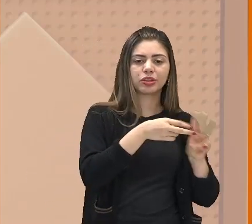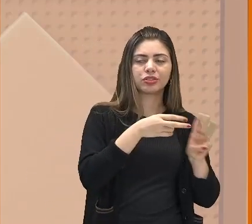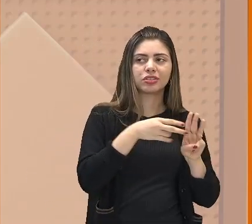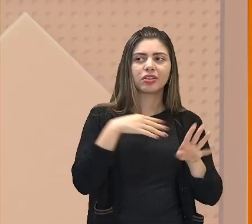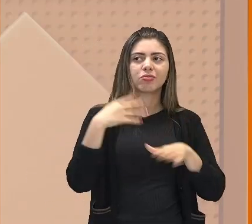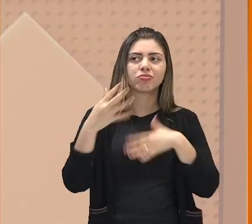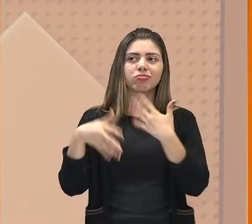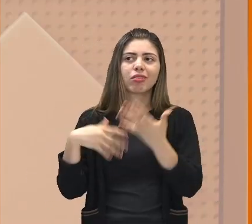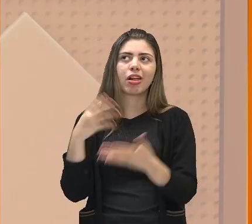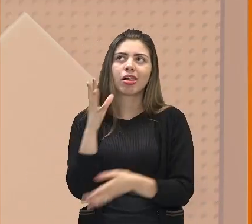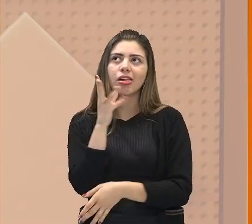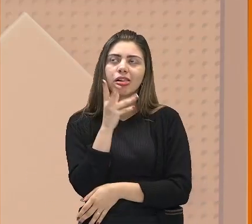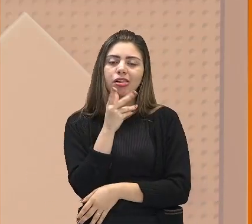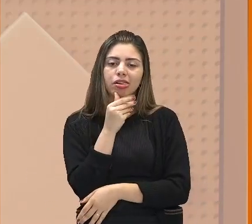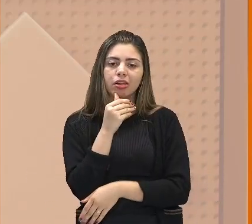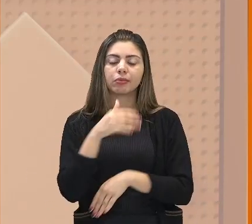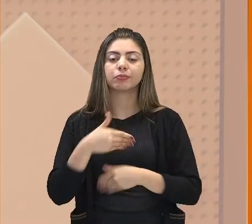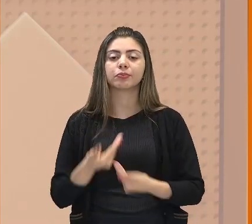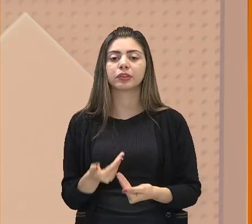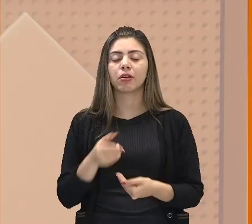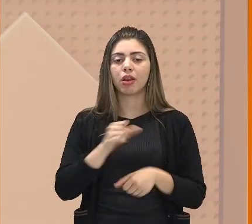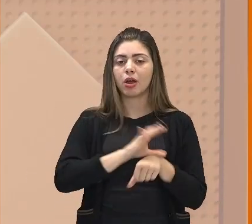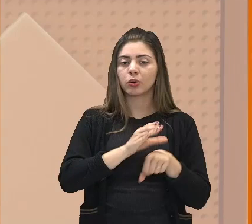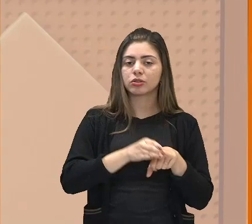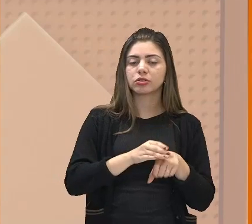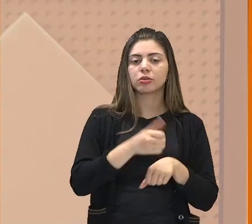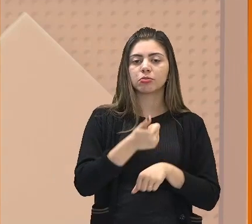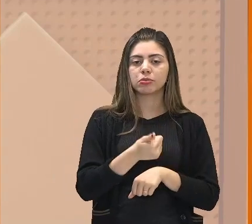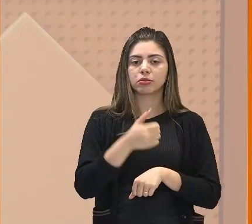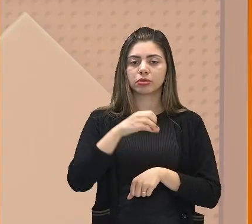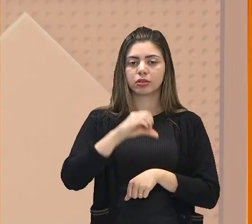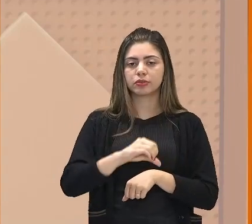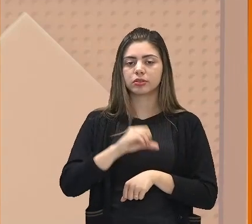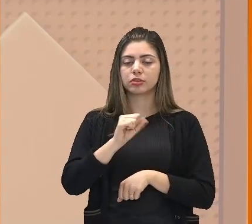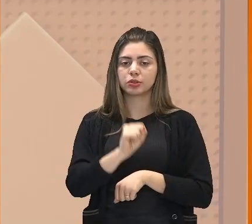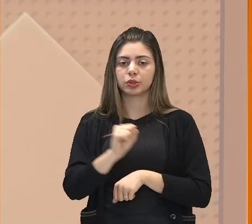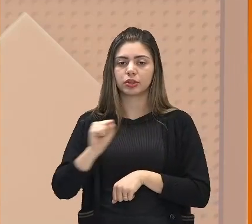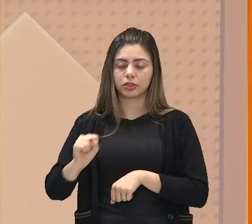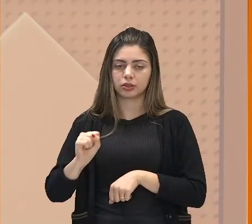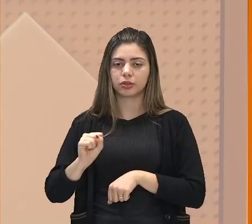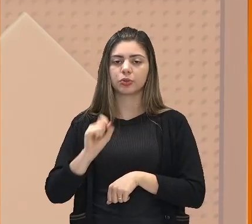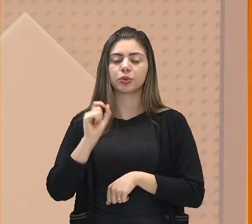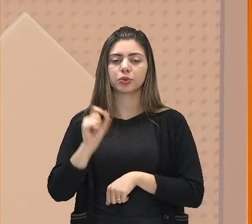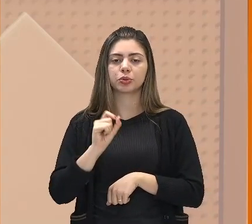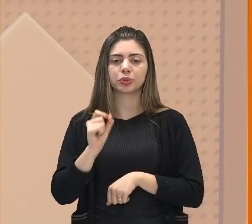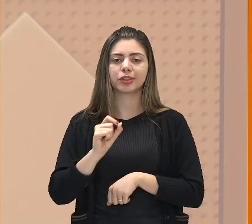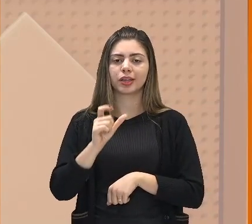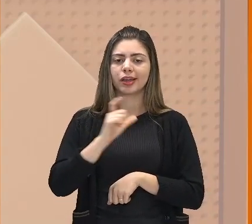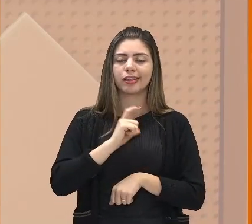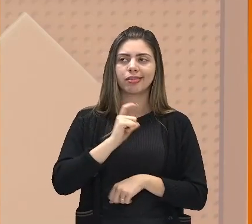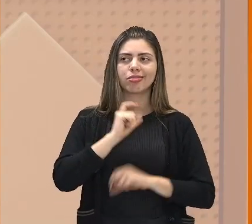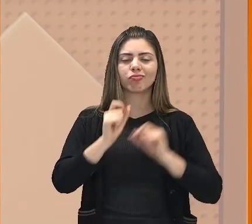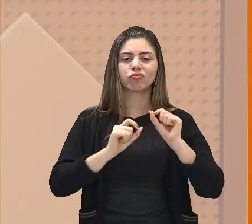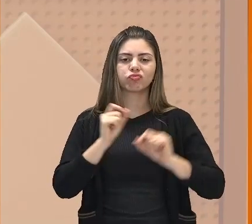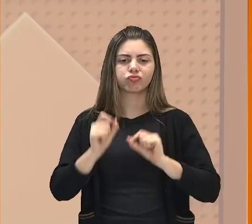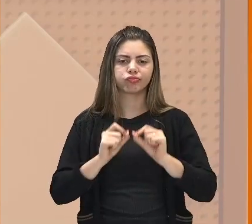acordo com a Constituição de 1988, que é a nossa atual Constituição, vai ter ali